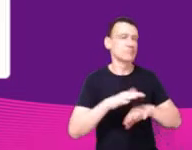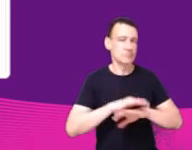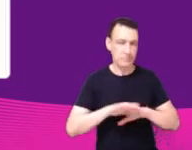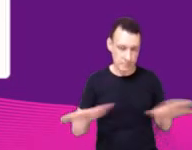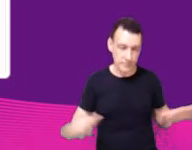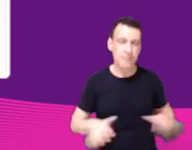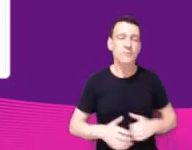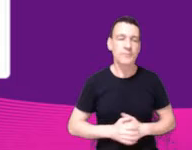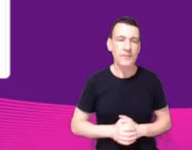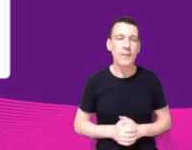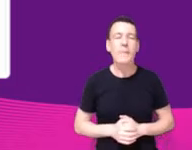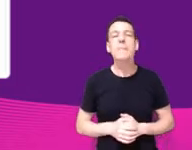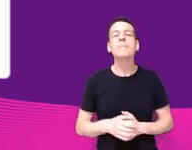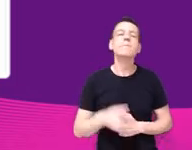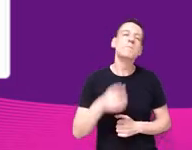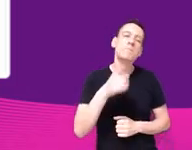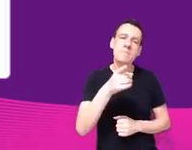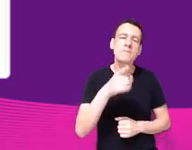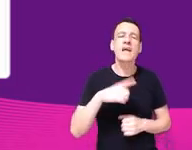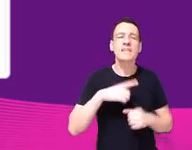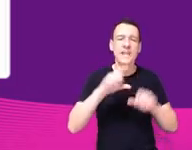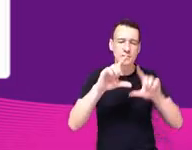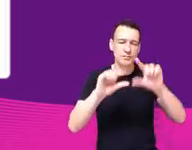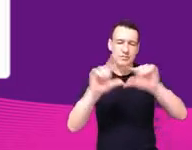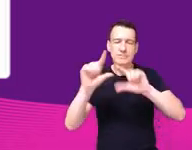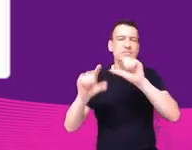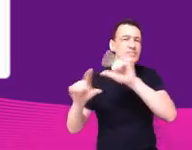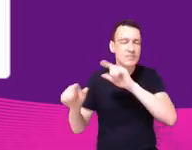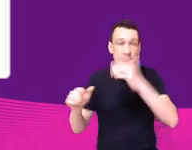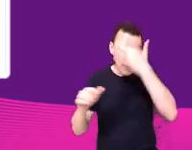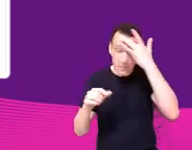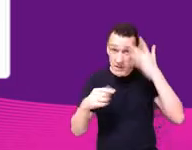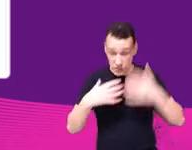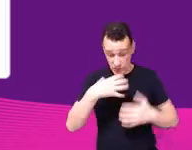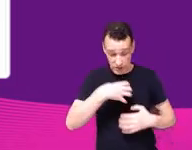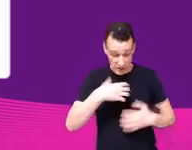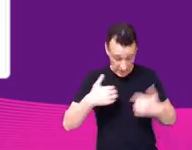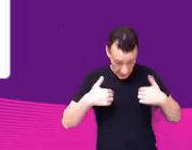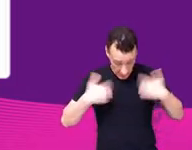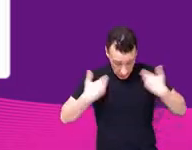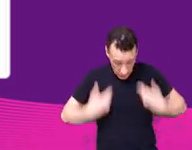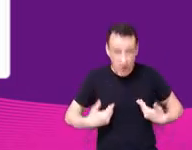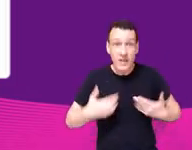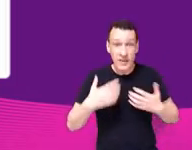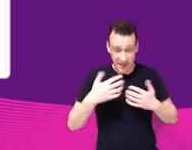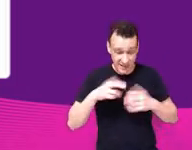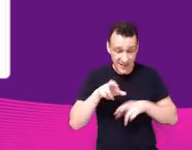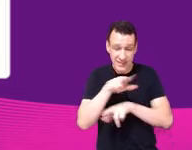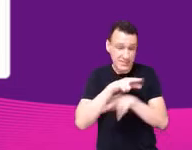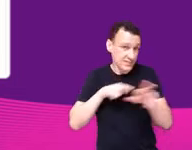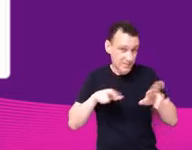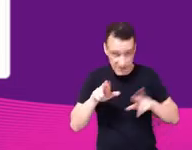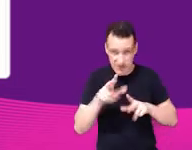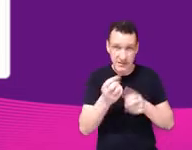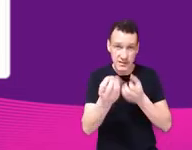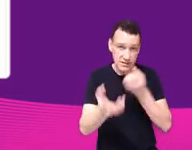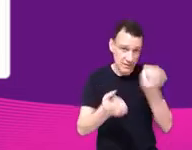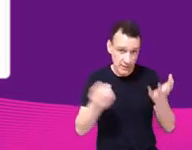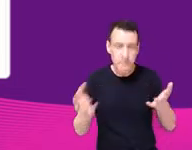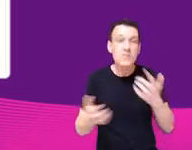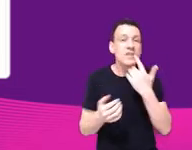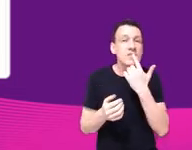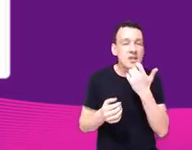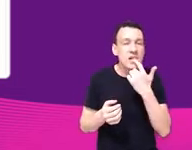dos diferentes tipos de doadores ao longo de 20 anos. Então, as barras em vermelho são os transplantes com